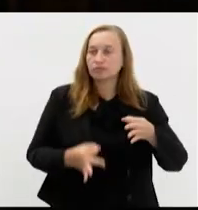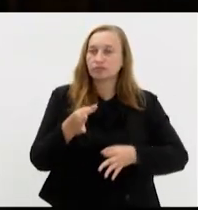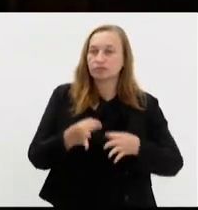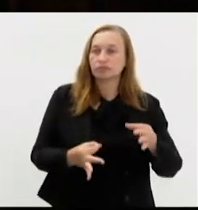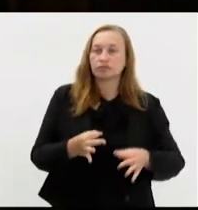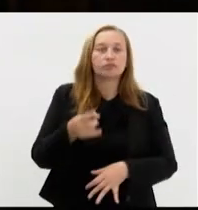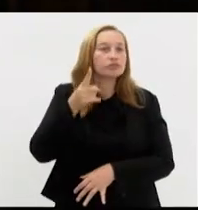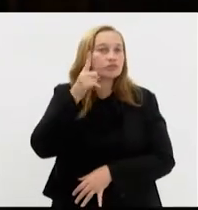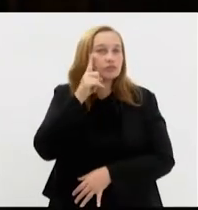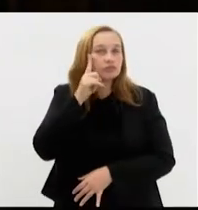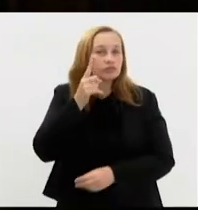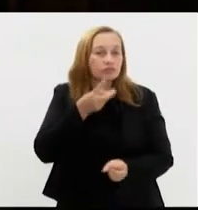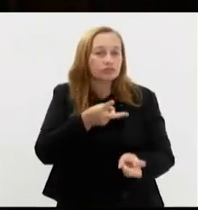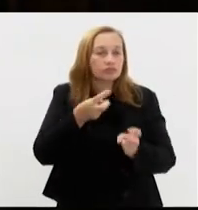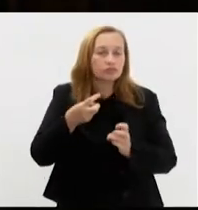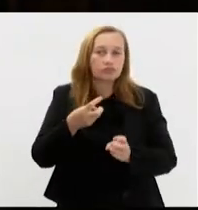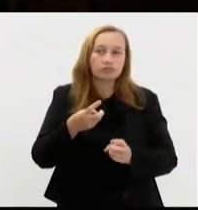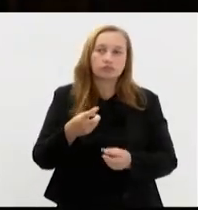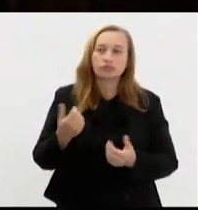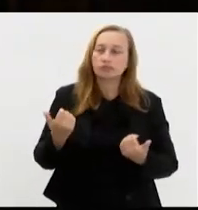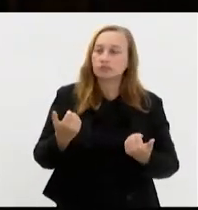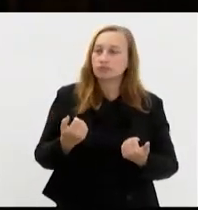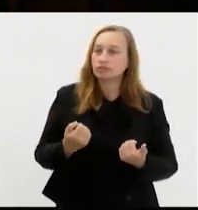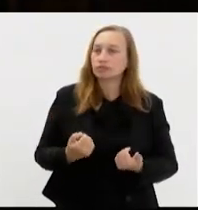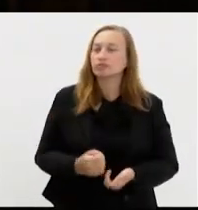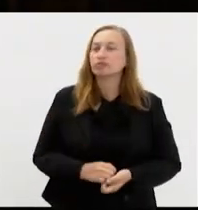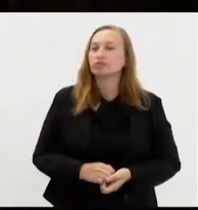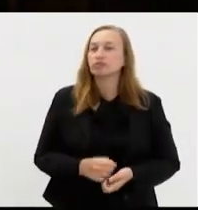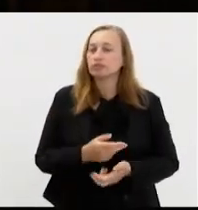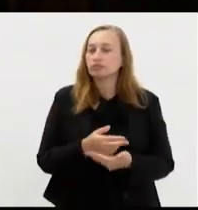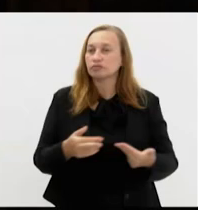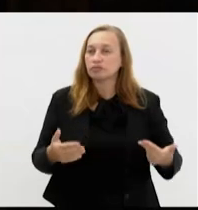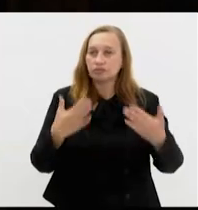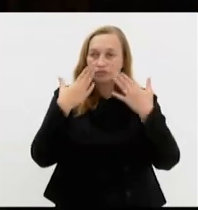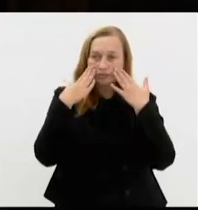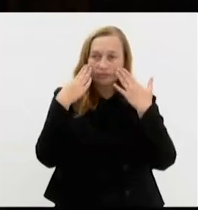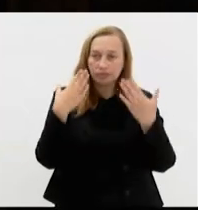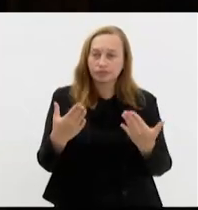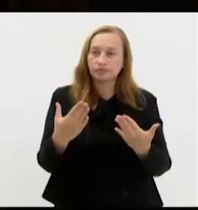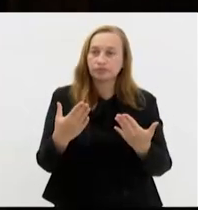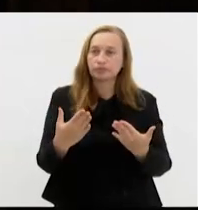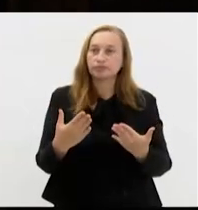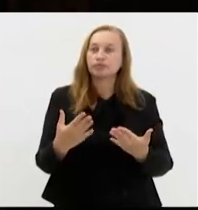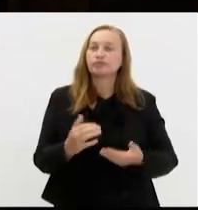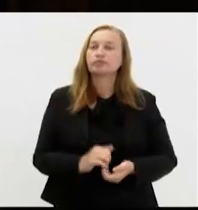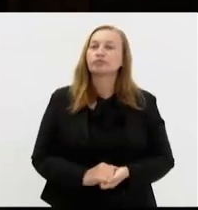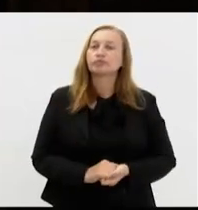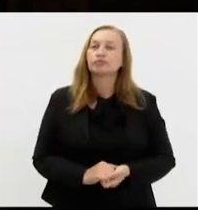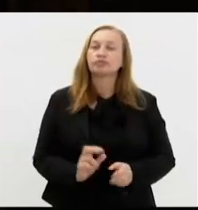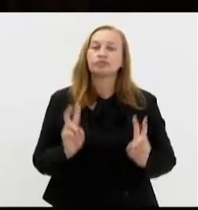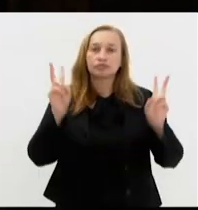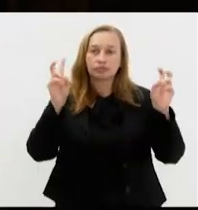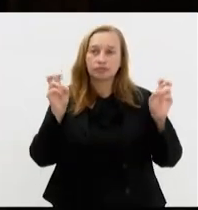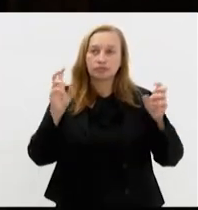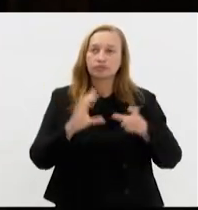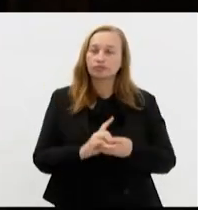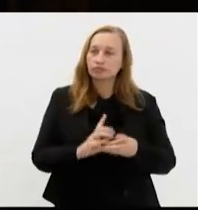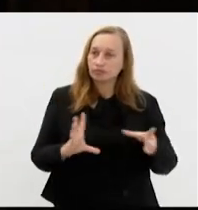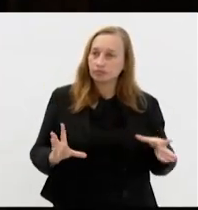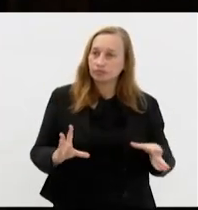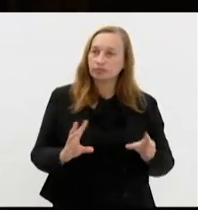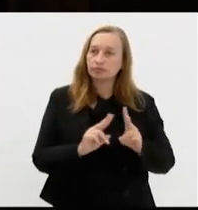diariamente com demandas que nos são apresentadas envolvendo questões de democracia